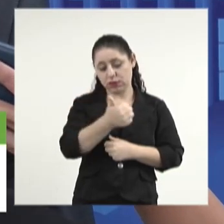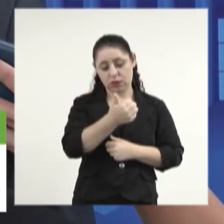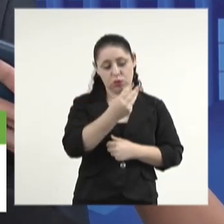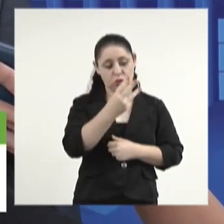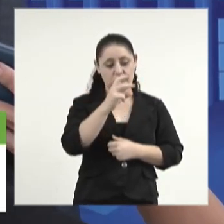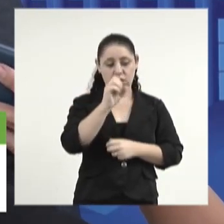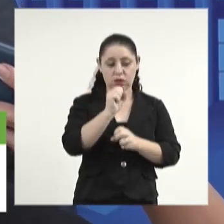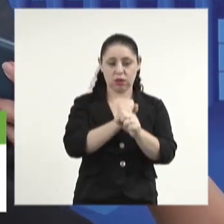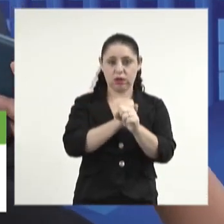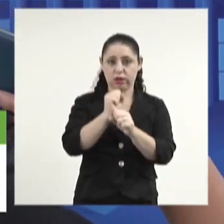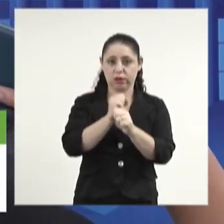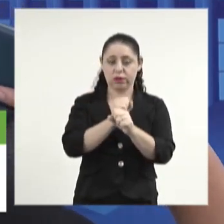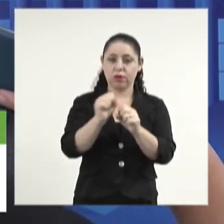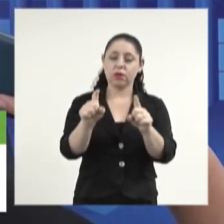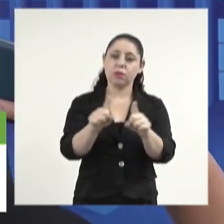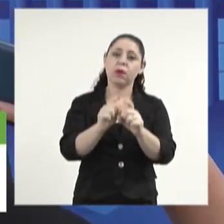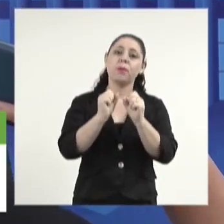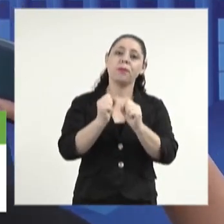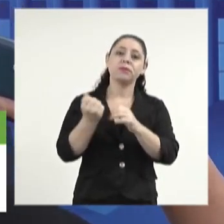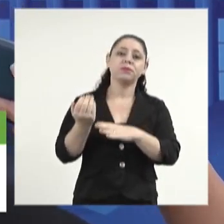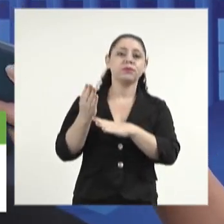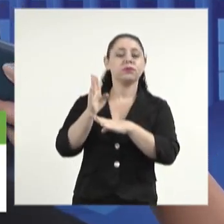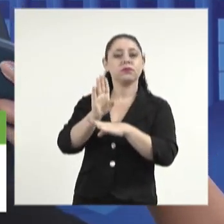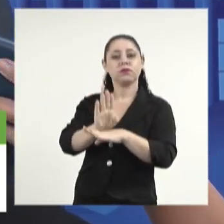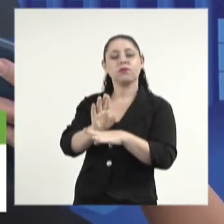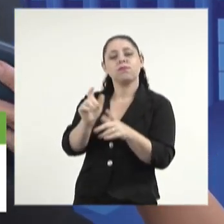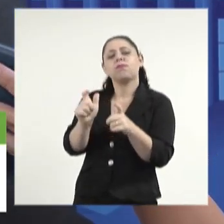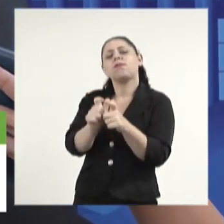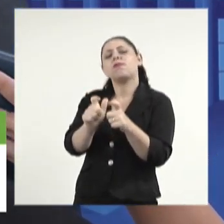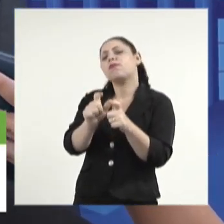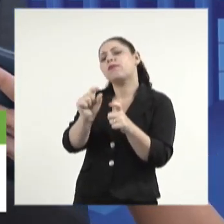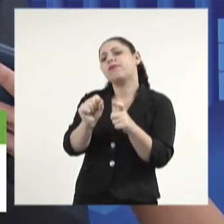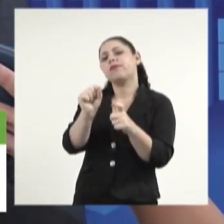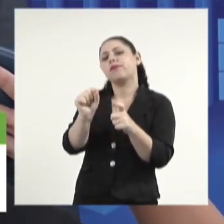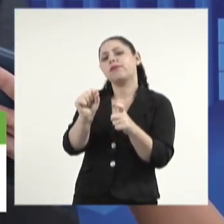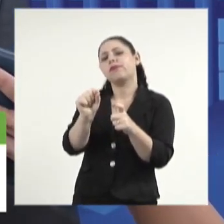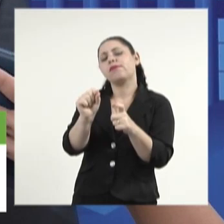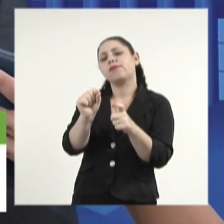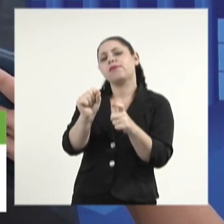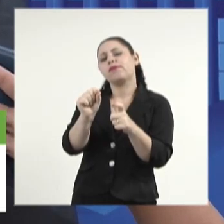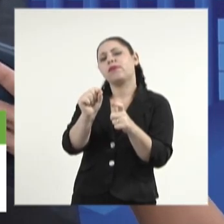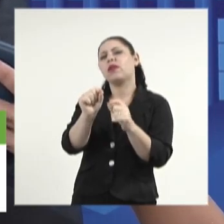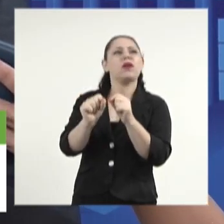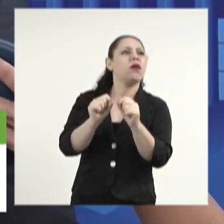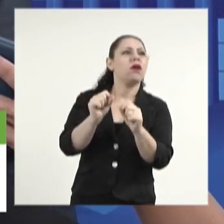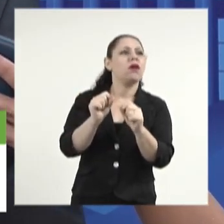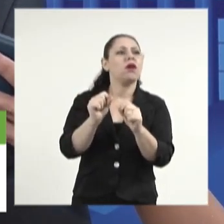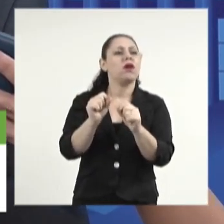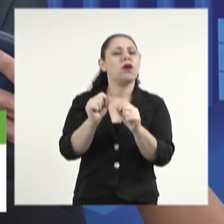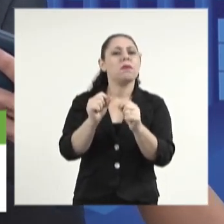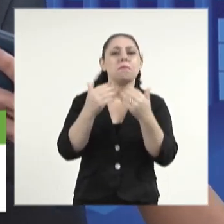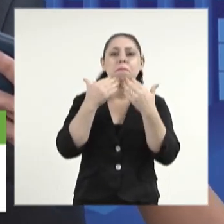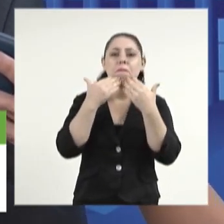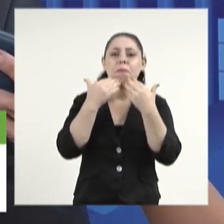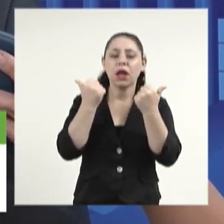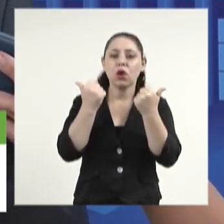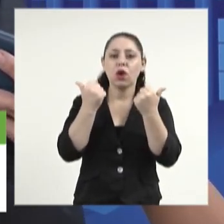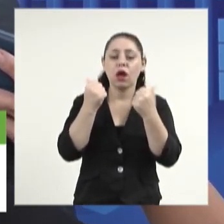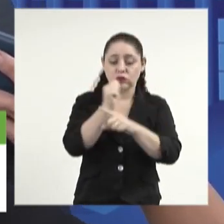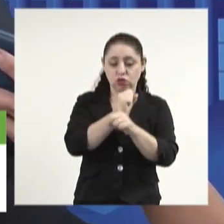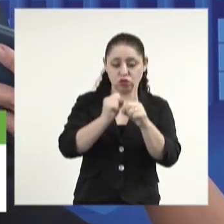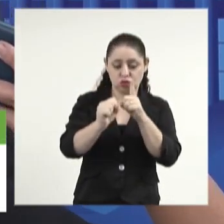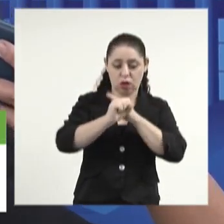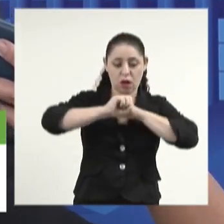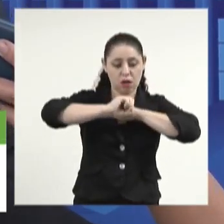130 anos também podemos contribuir um pouquinho ao desenvolvimento, a melhorar uma sociedade,